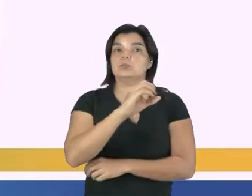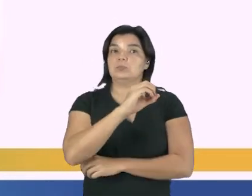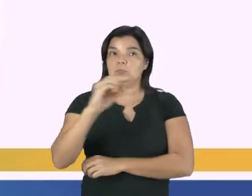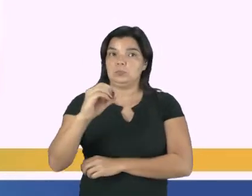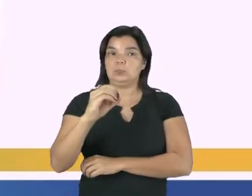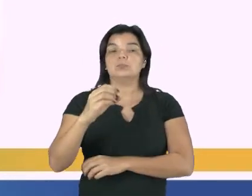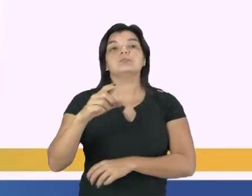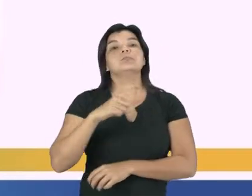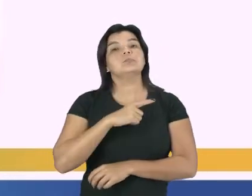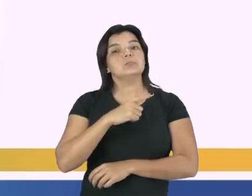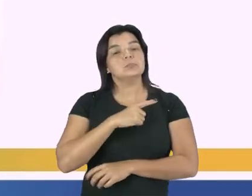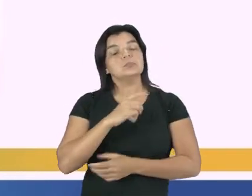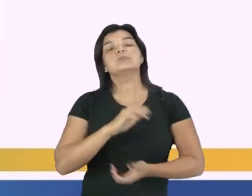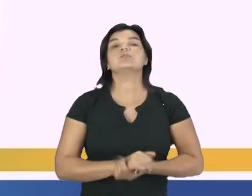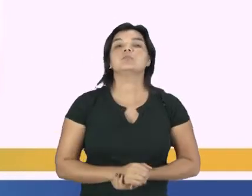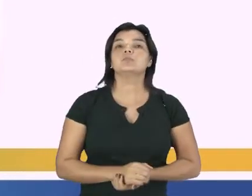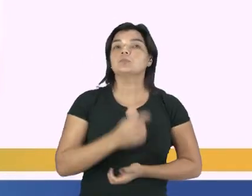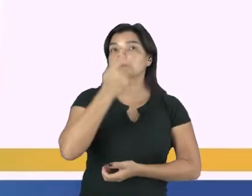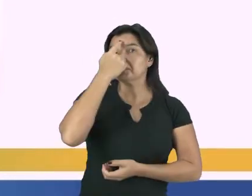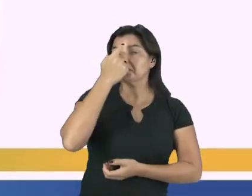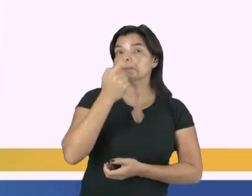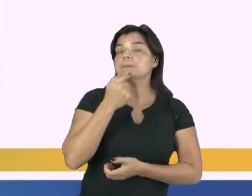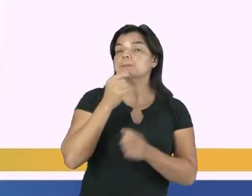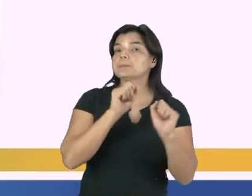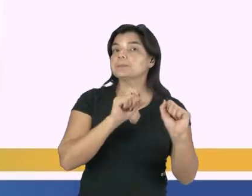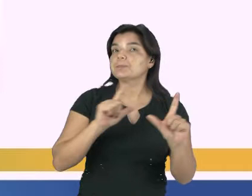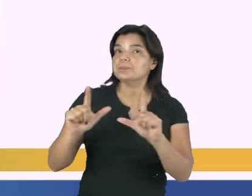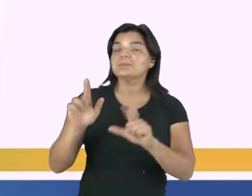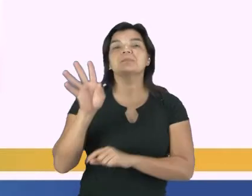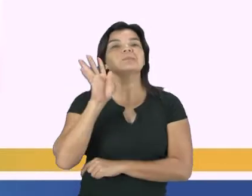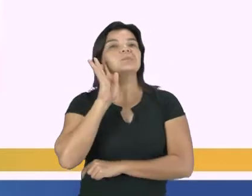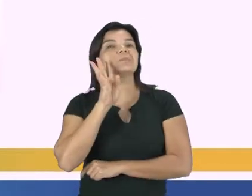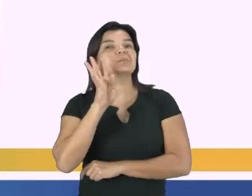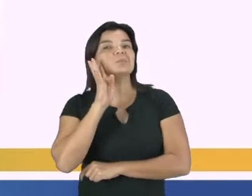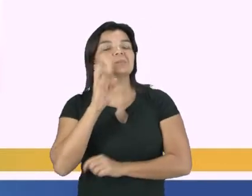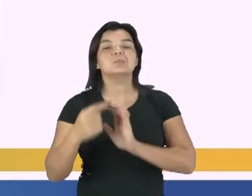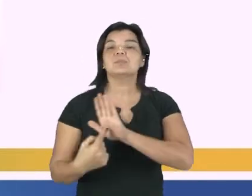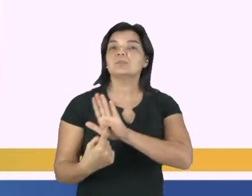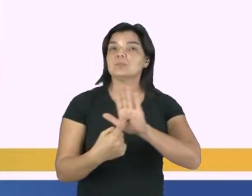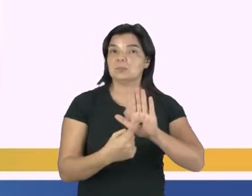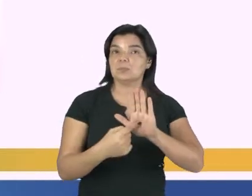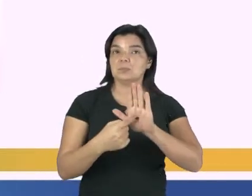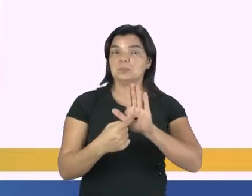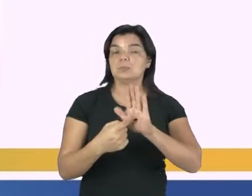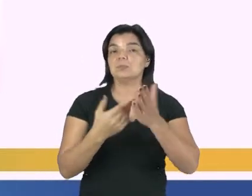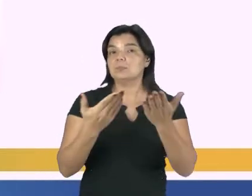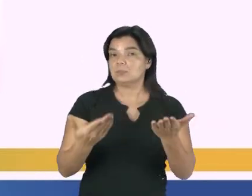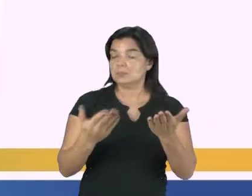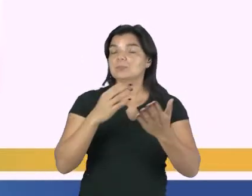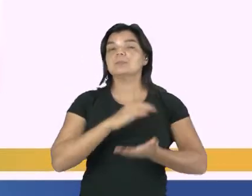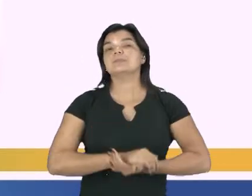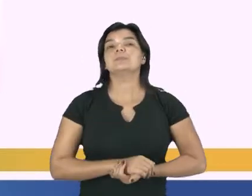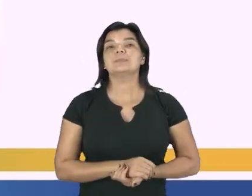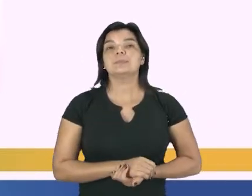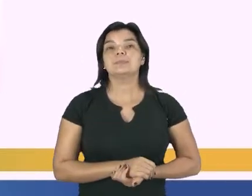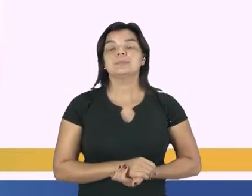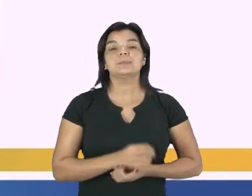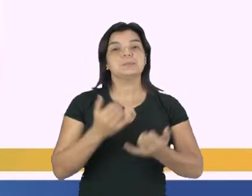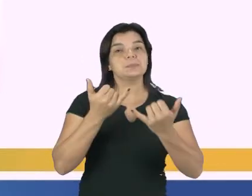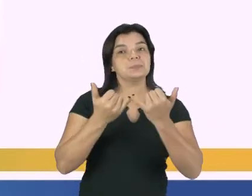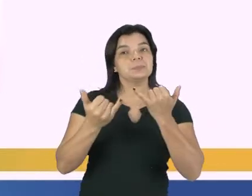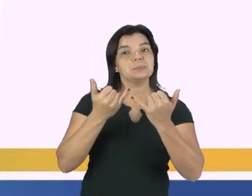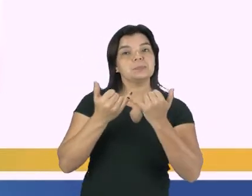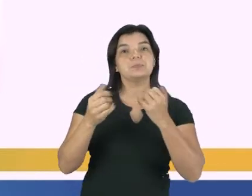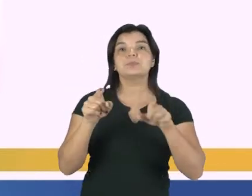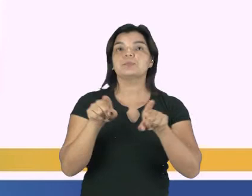zero. E aí tem uma figura ilustrativa bem bacaninha que está mostrando que esse caso você se